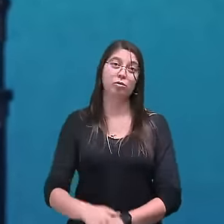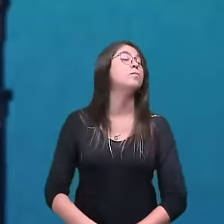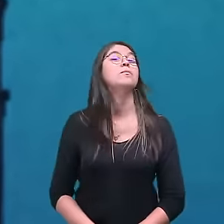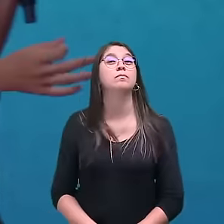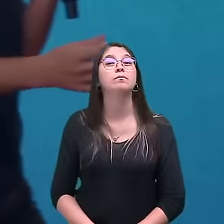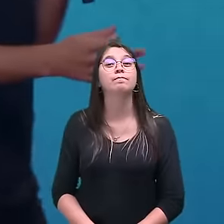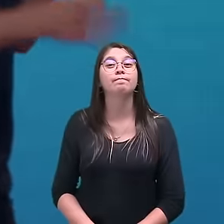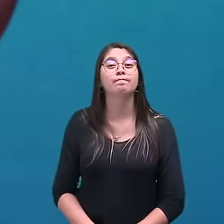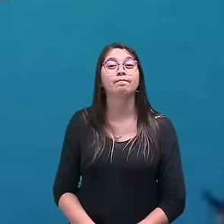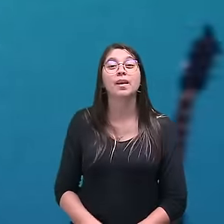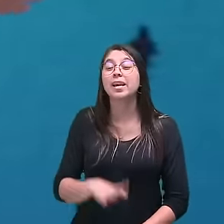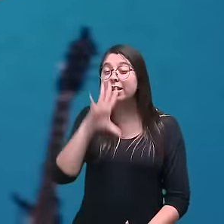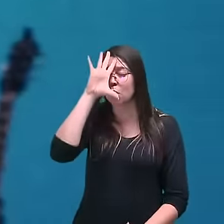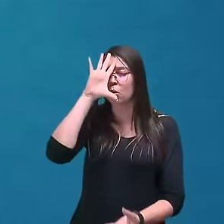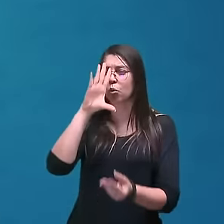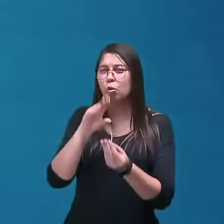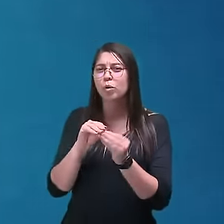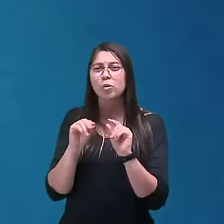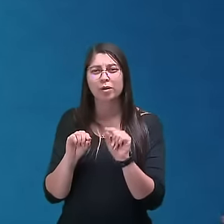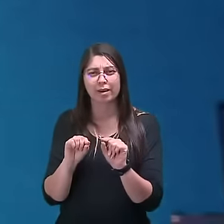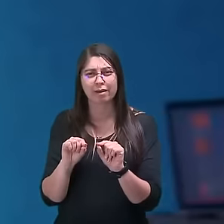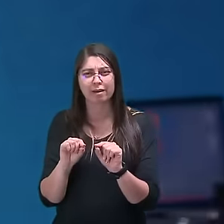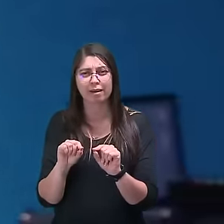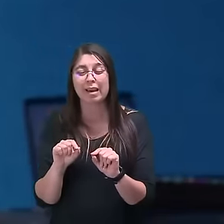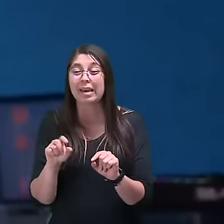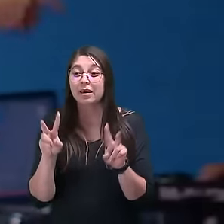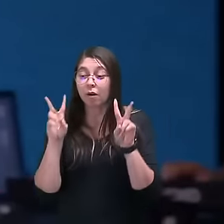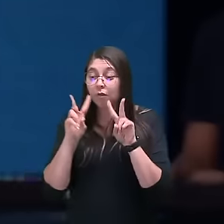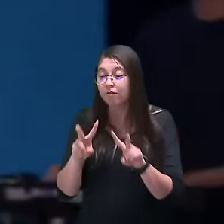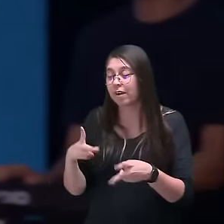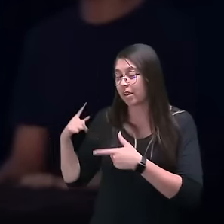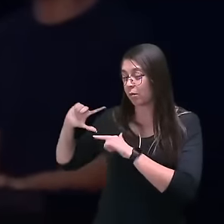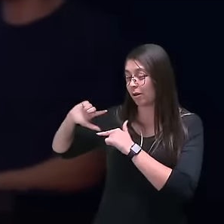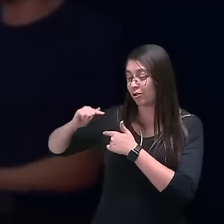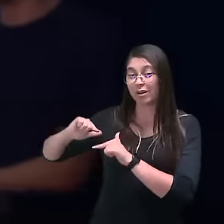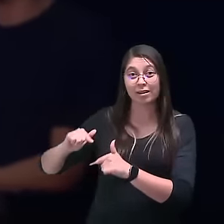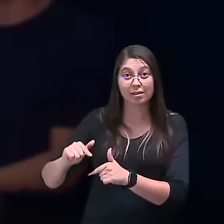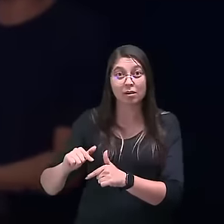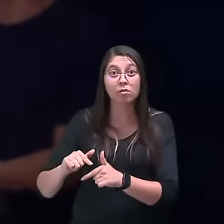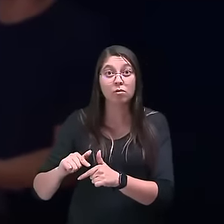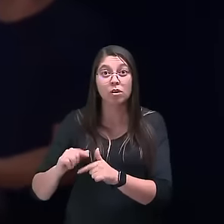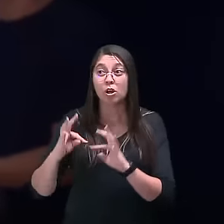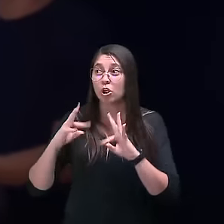Yo llegué a la conclusión que no estamos viviendo una generación que tenga acceso a todo.